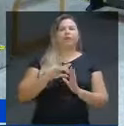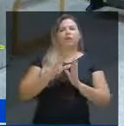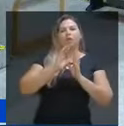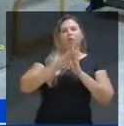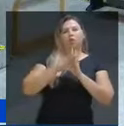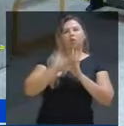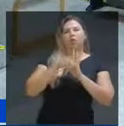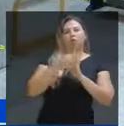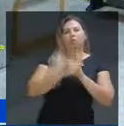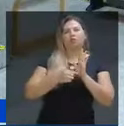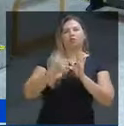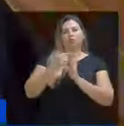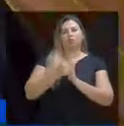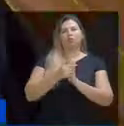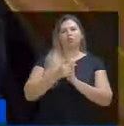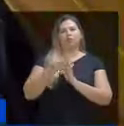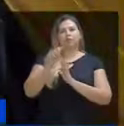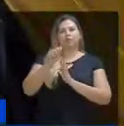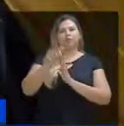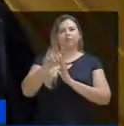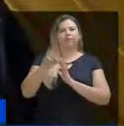ASE.